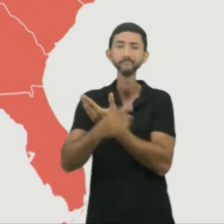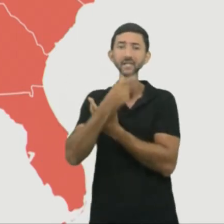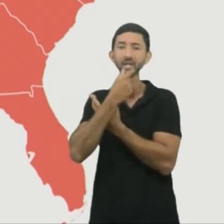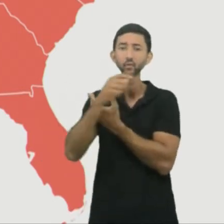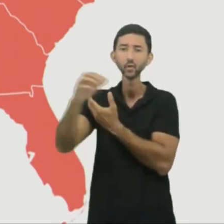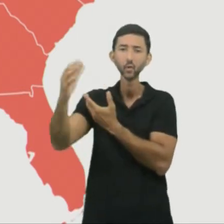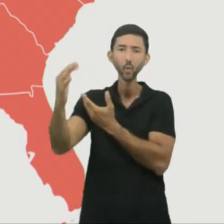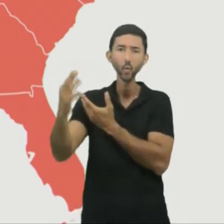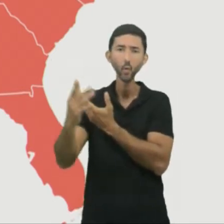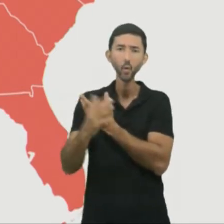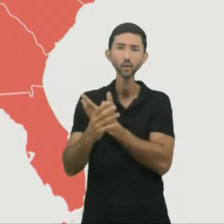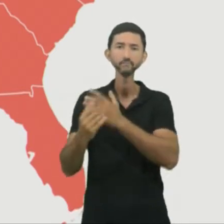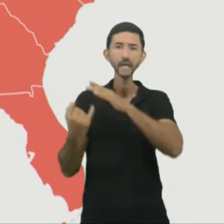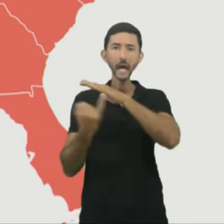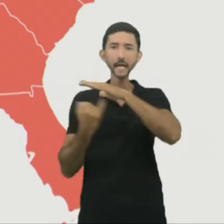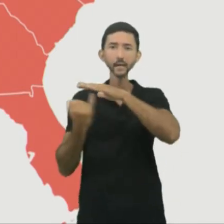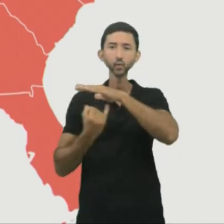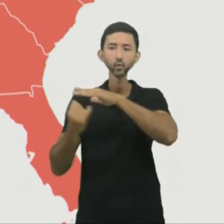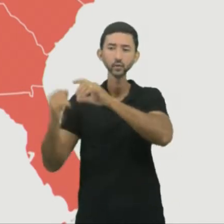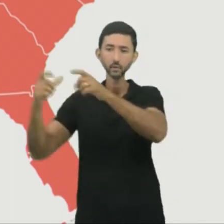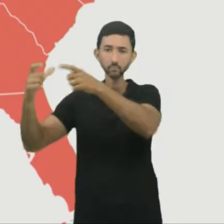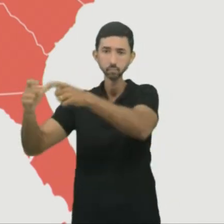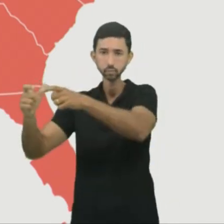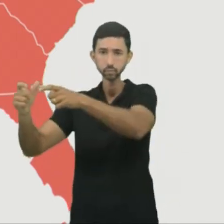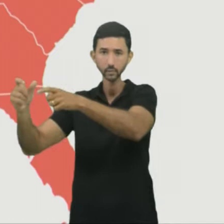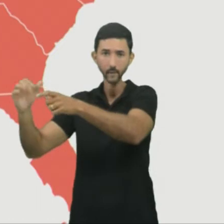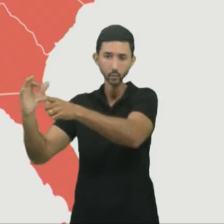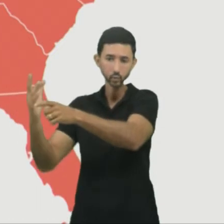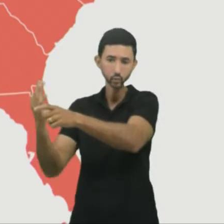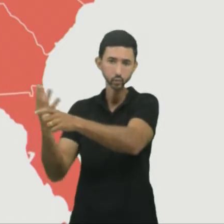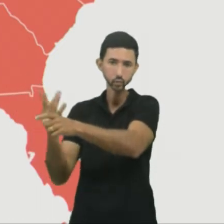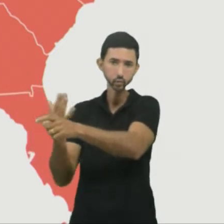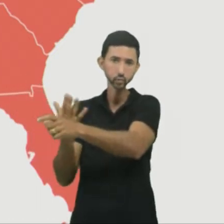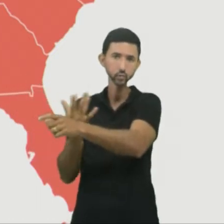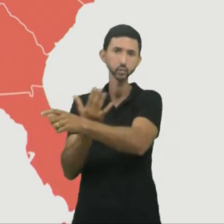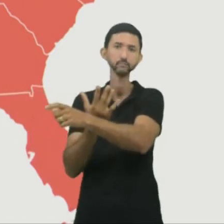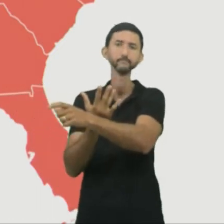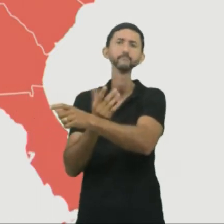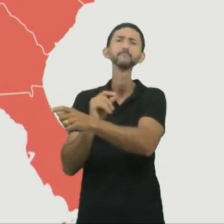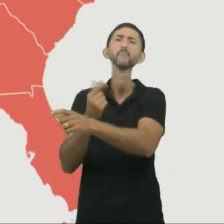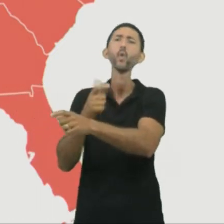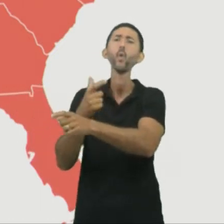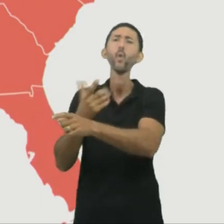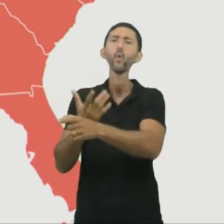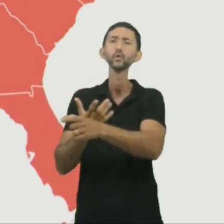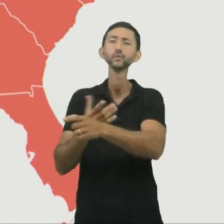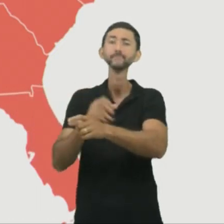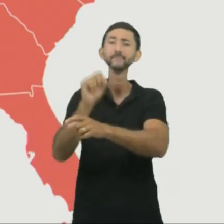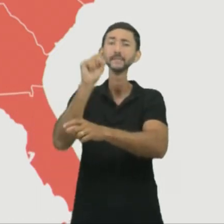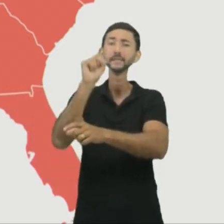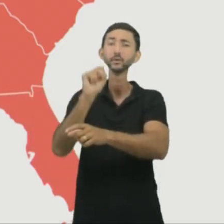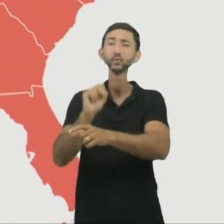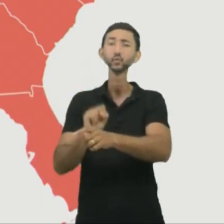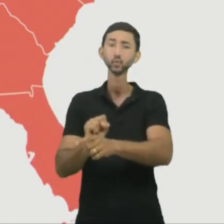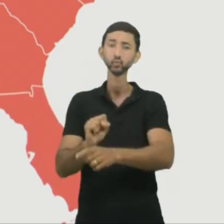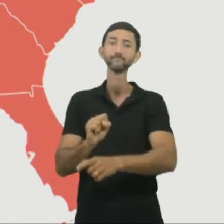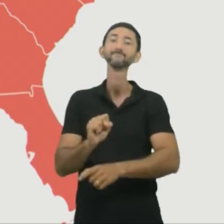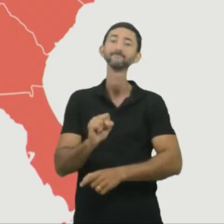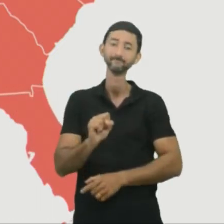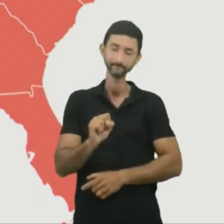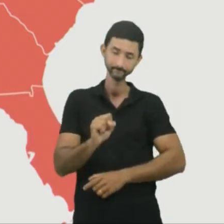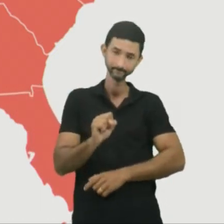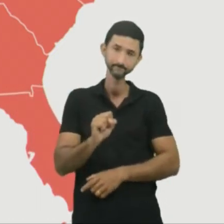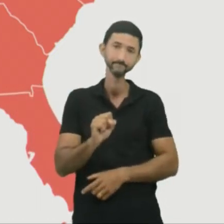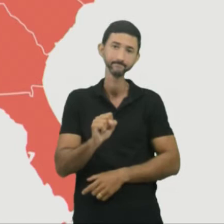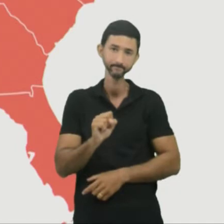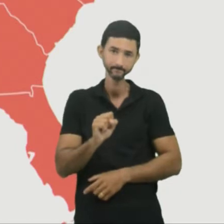Estados Unidos, a indústria norte-americana vai começar a investir? Na parte sul dos Estados